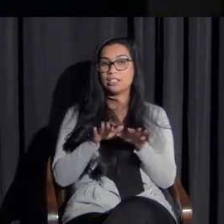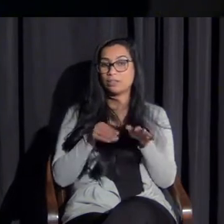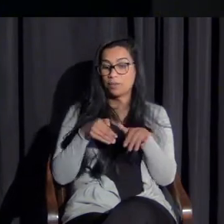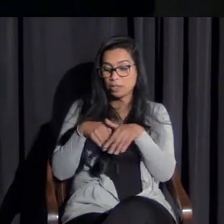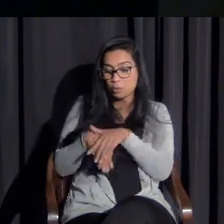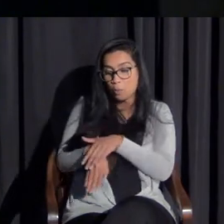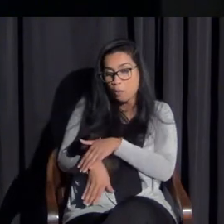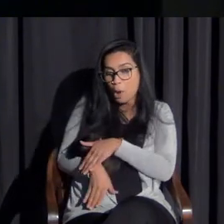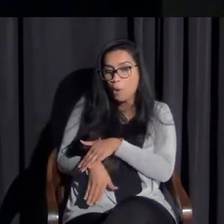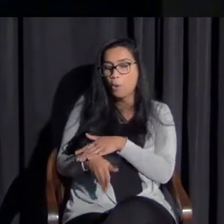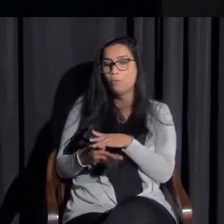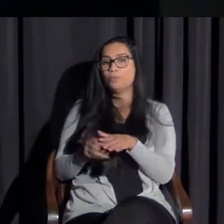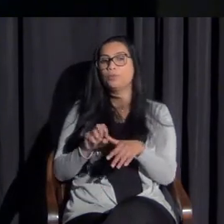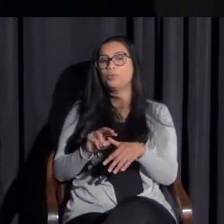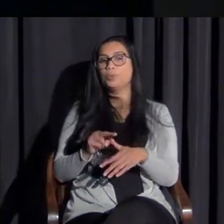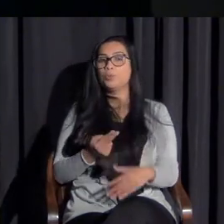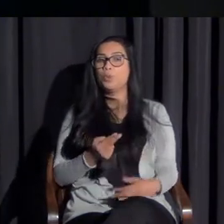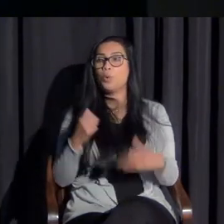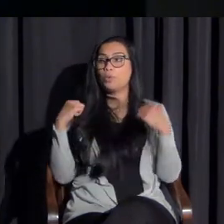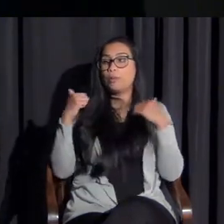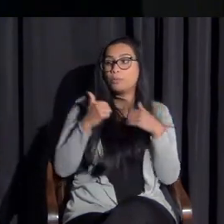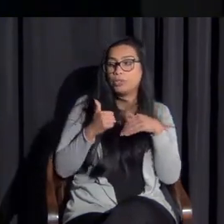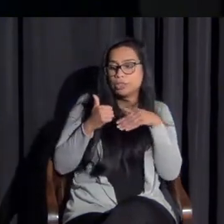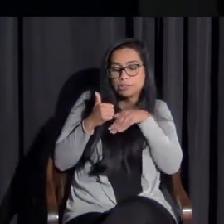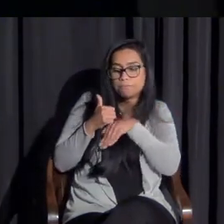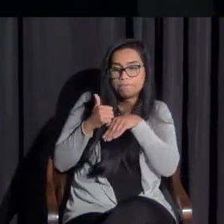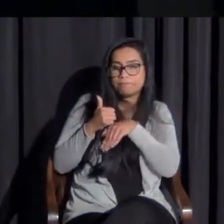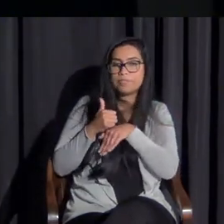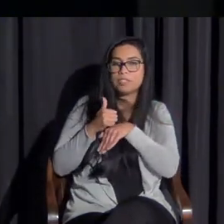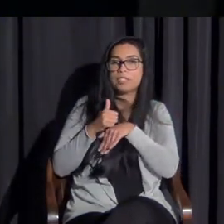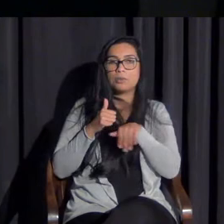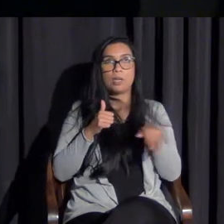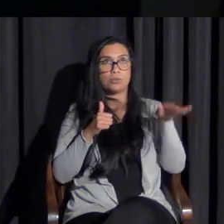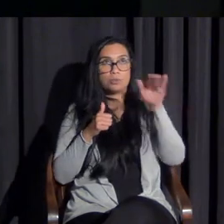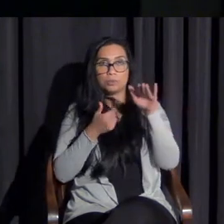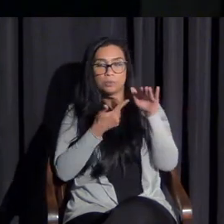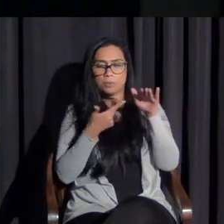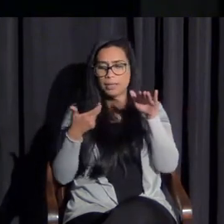bolso ou que dá para levar na mochila sem que os adultos percebam, né?